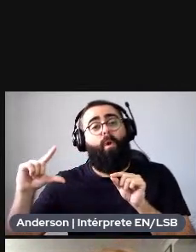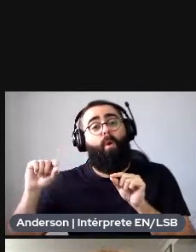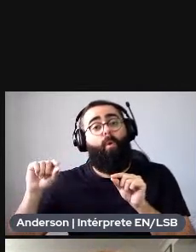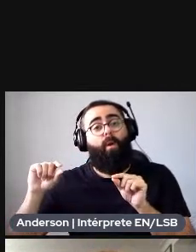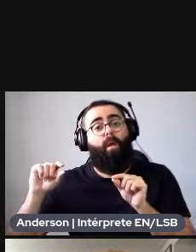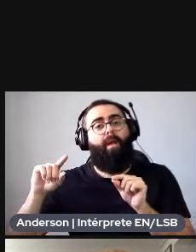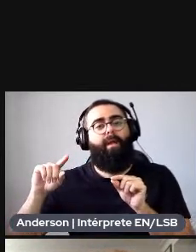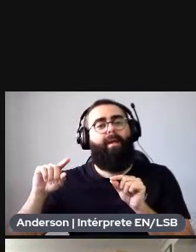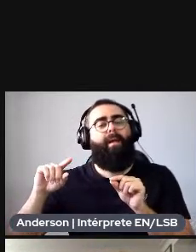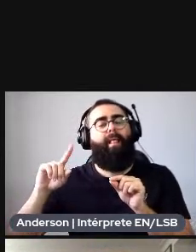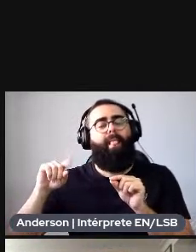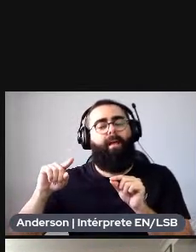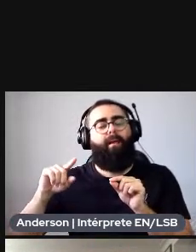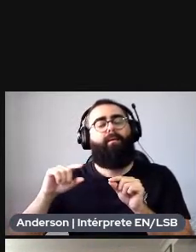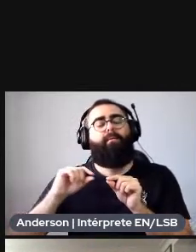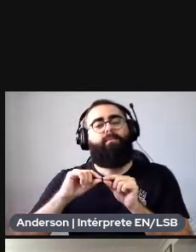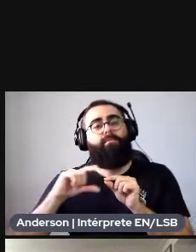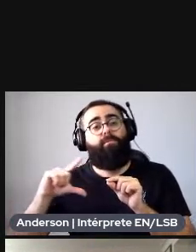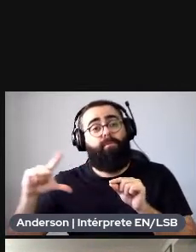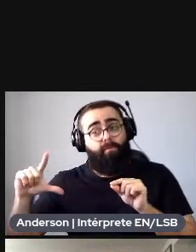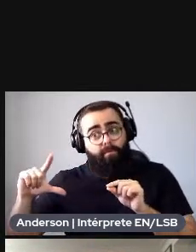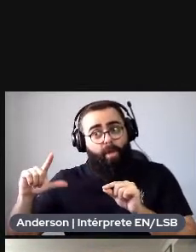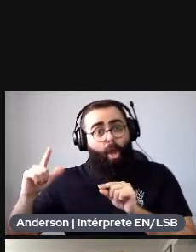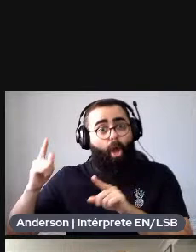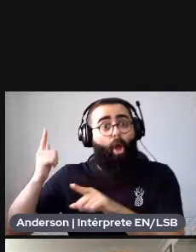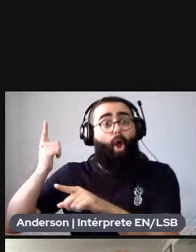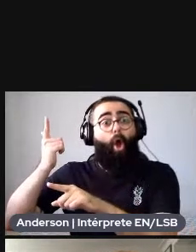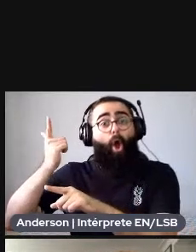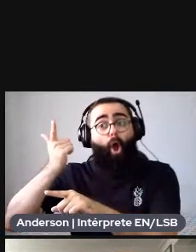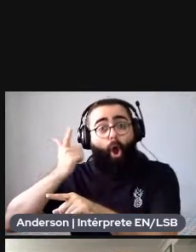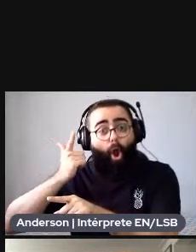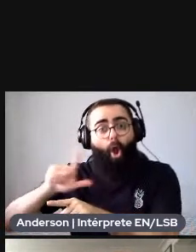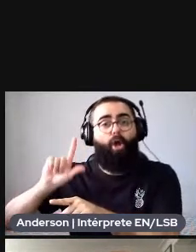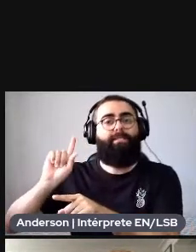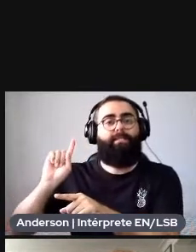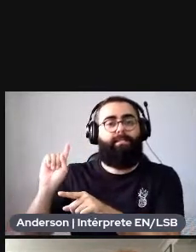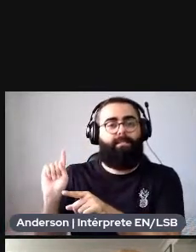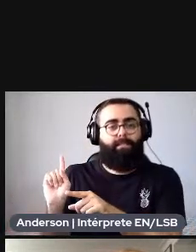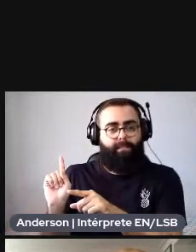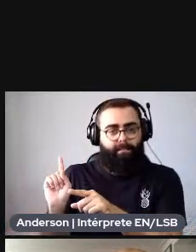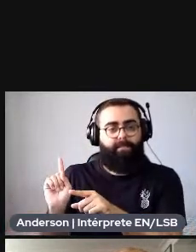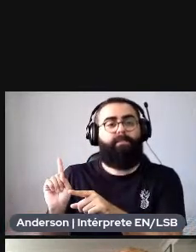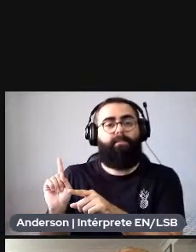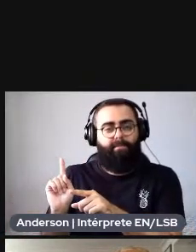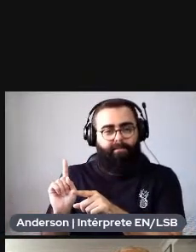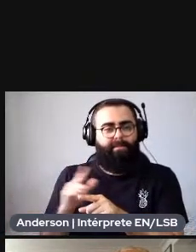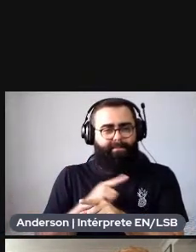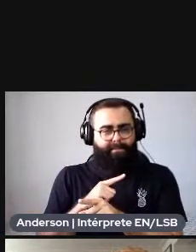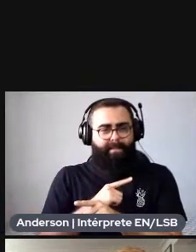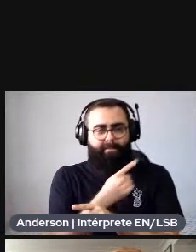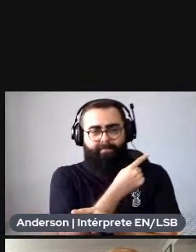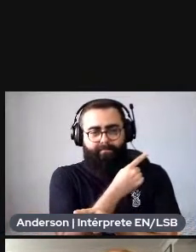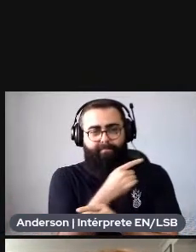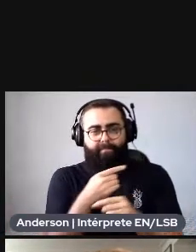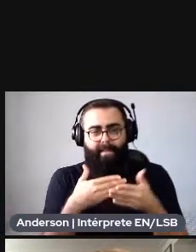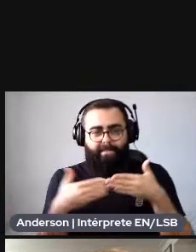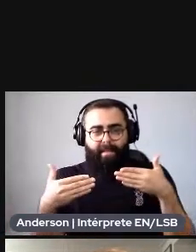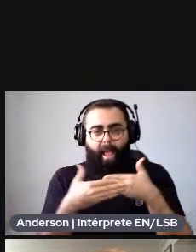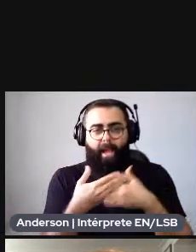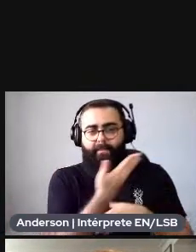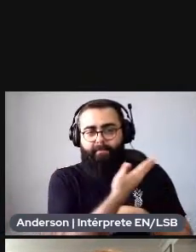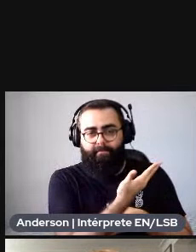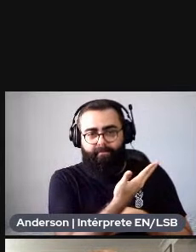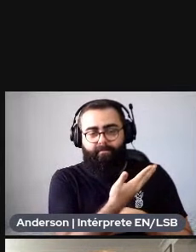para decline of instantiation, que está registado no slide, portanto, o contínuo de